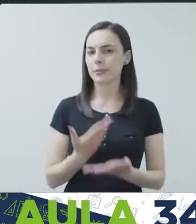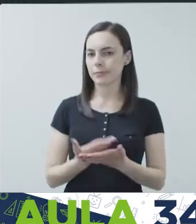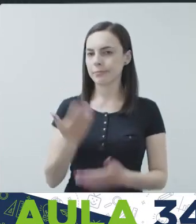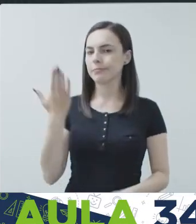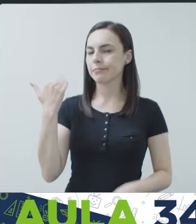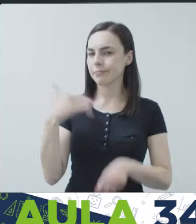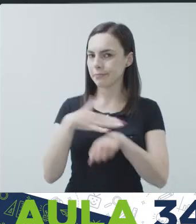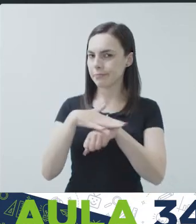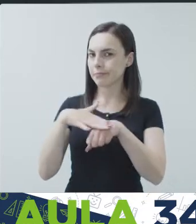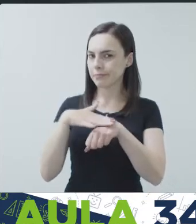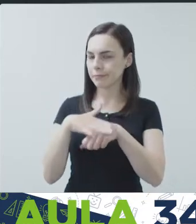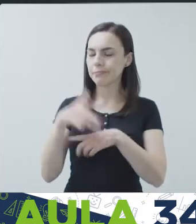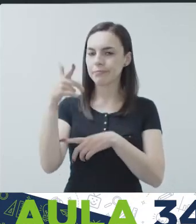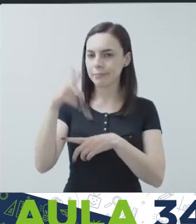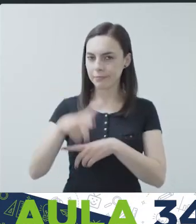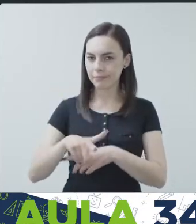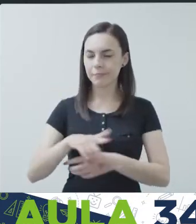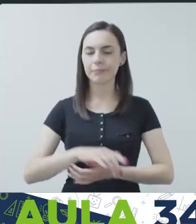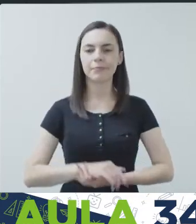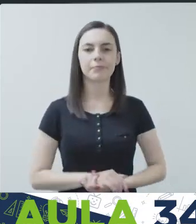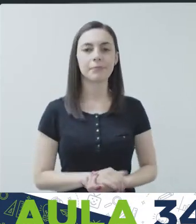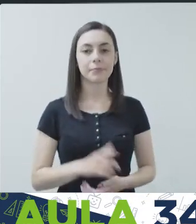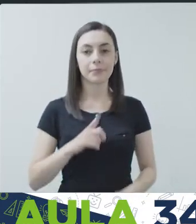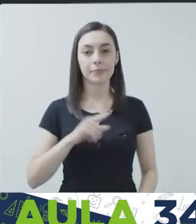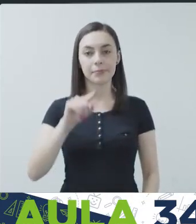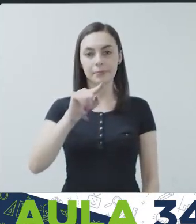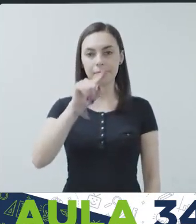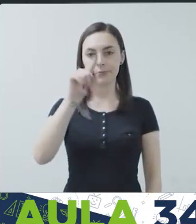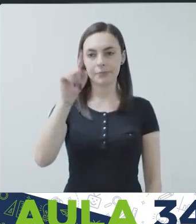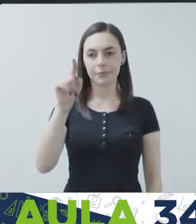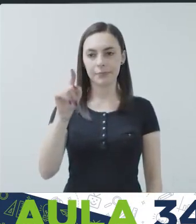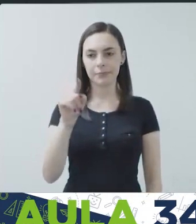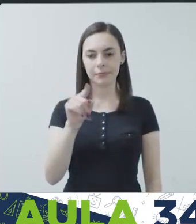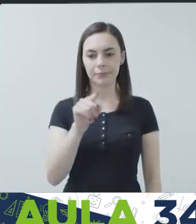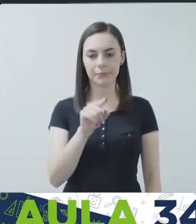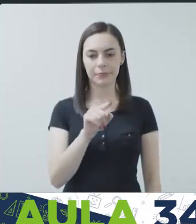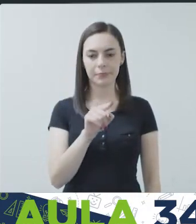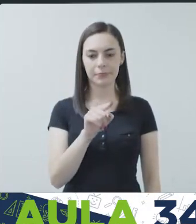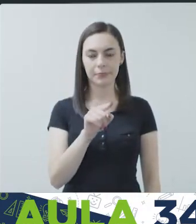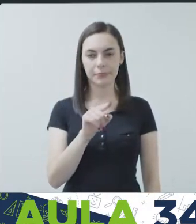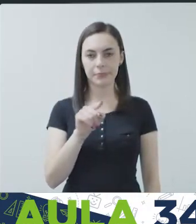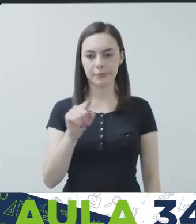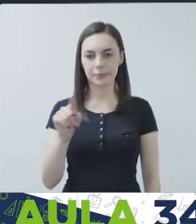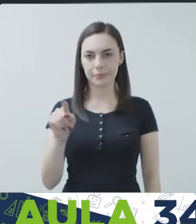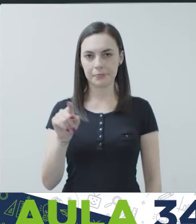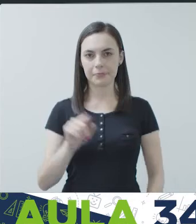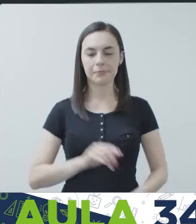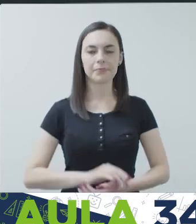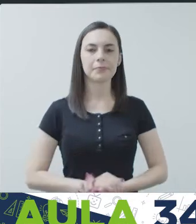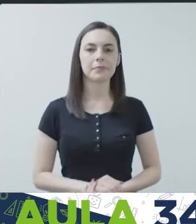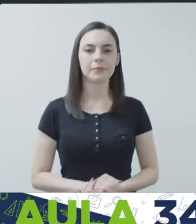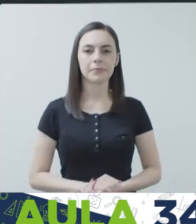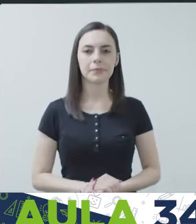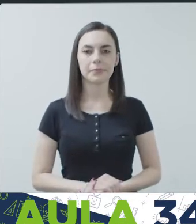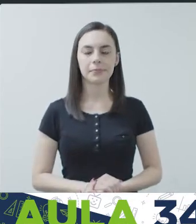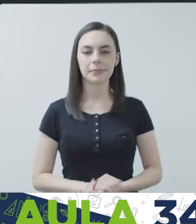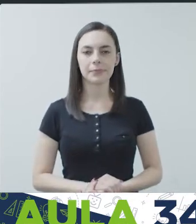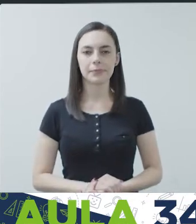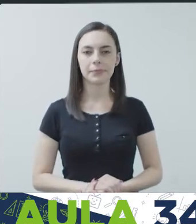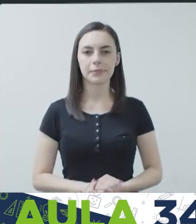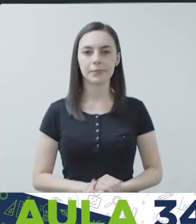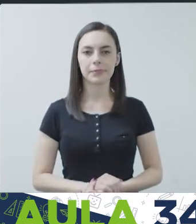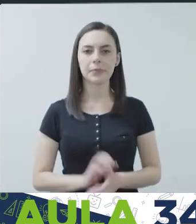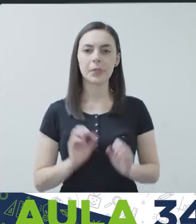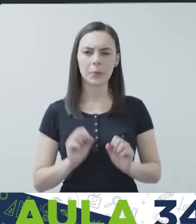sobre essa voltinha. Vamos de novo? Vamos fazer essa voltinha até ali embaixo. Pode tirar o lápis